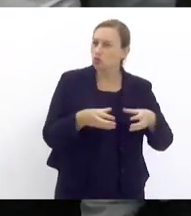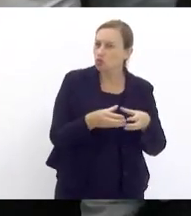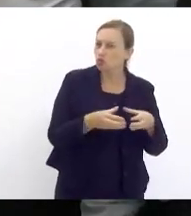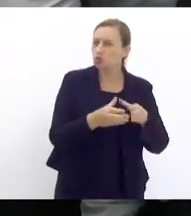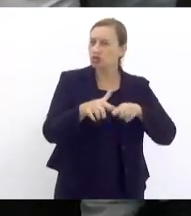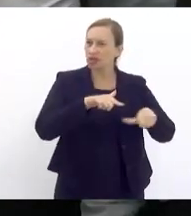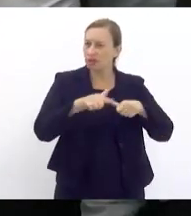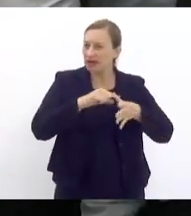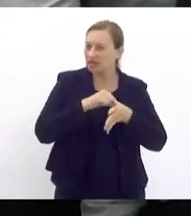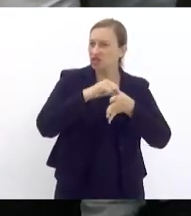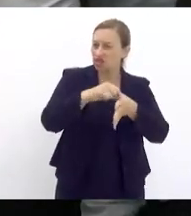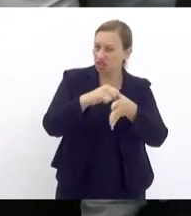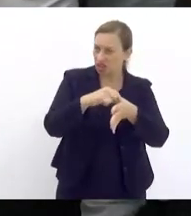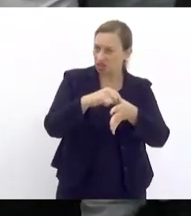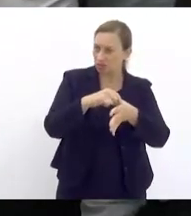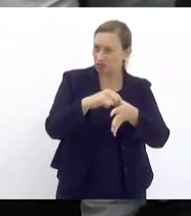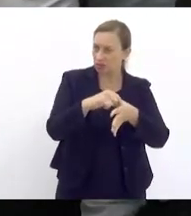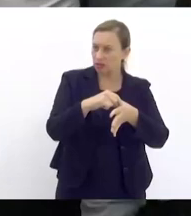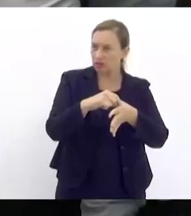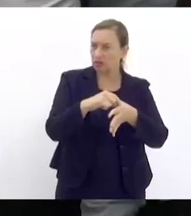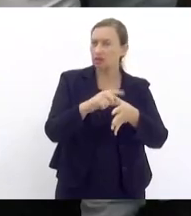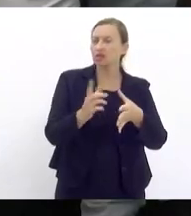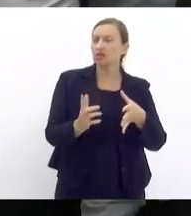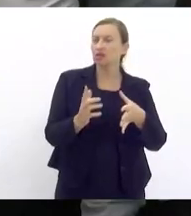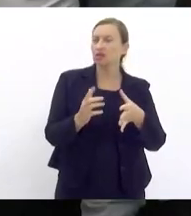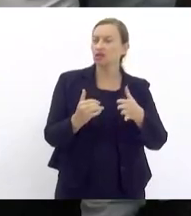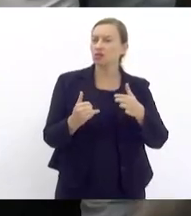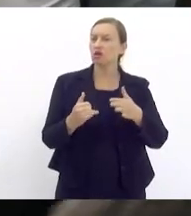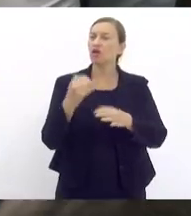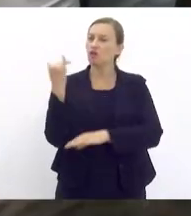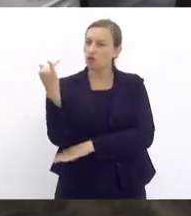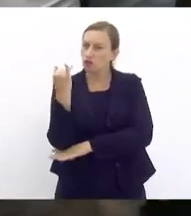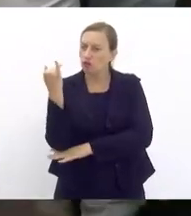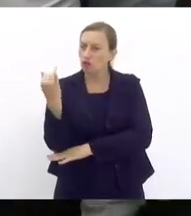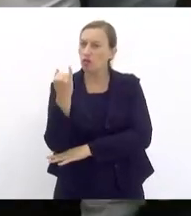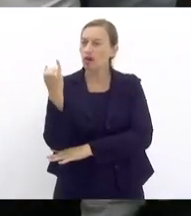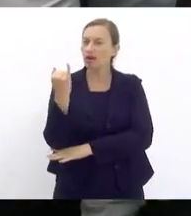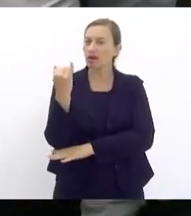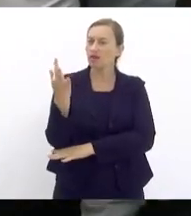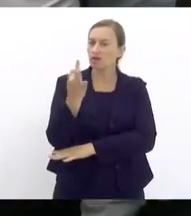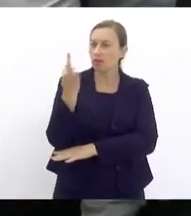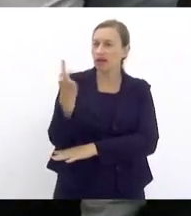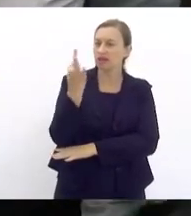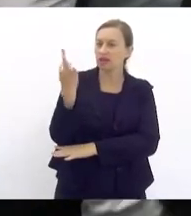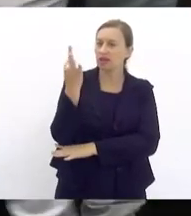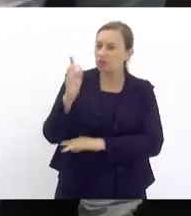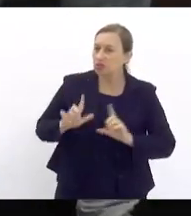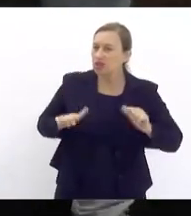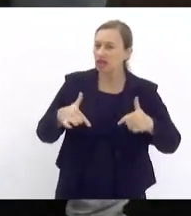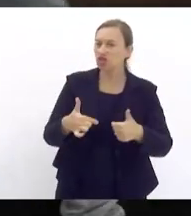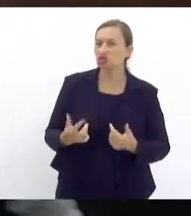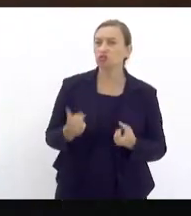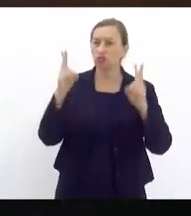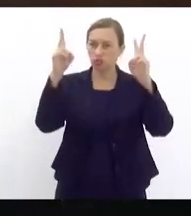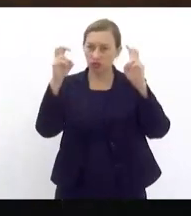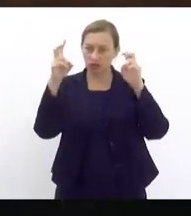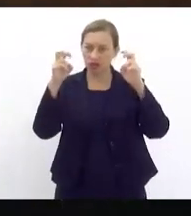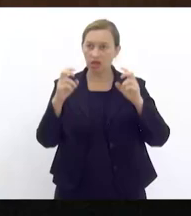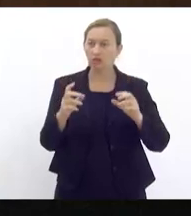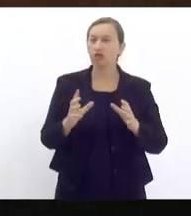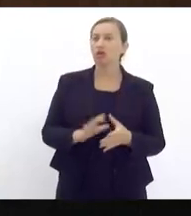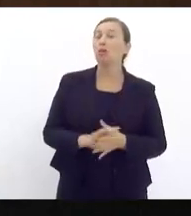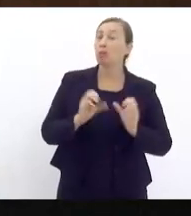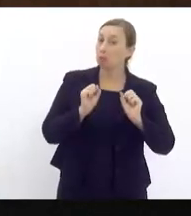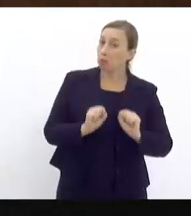a princípio informal mas que ganha uma formalidade para que a gente possa estar atuando em cima desse tema E aí o